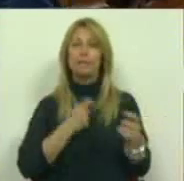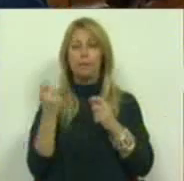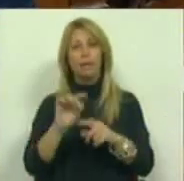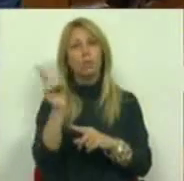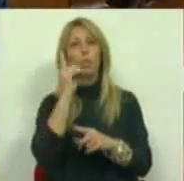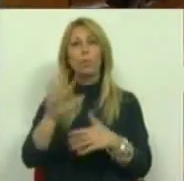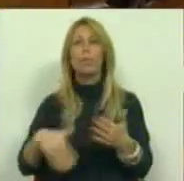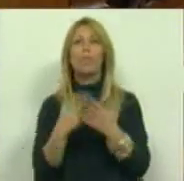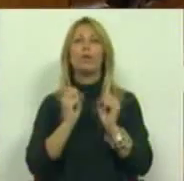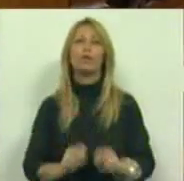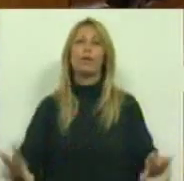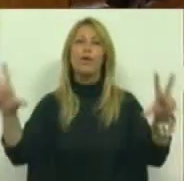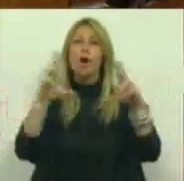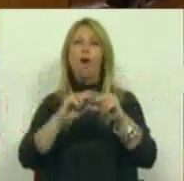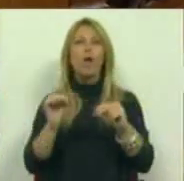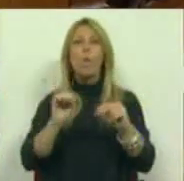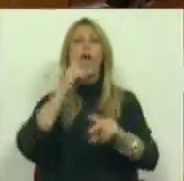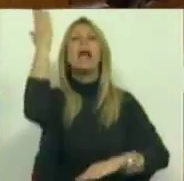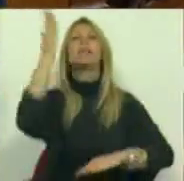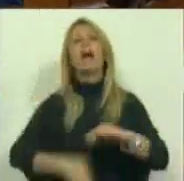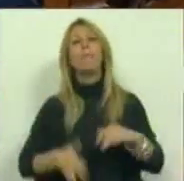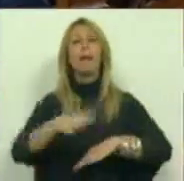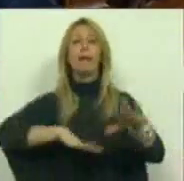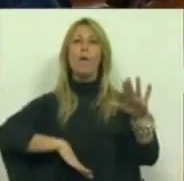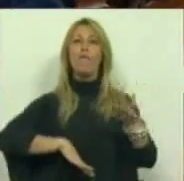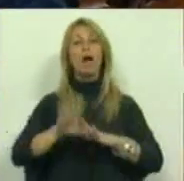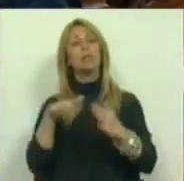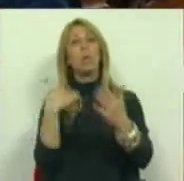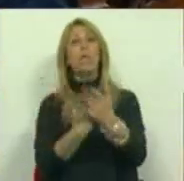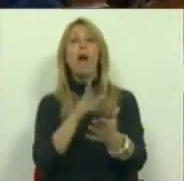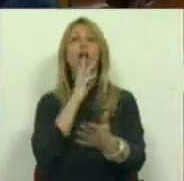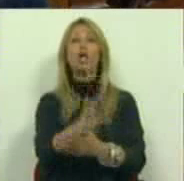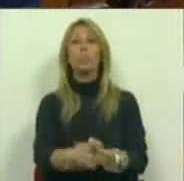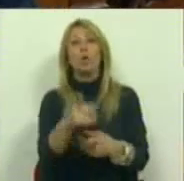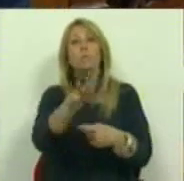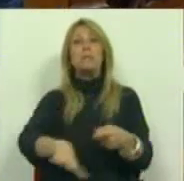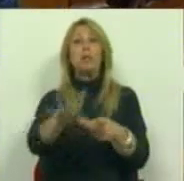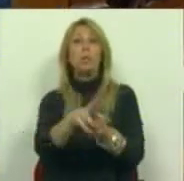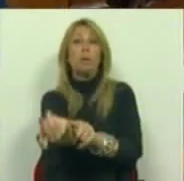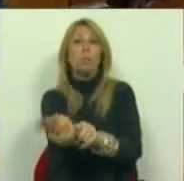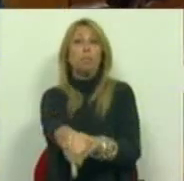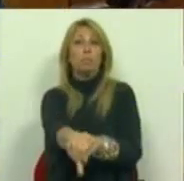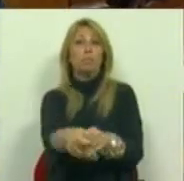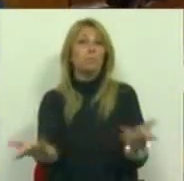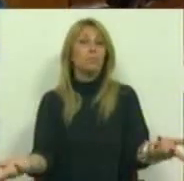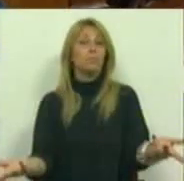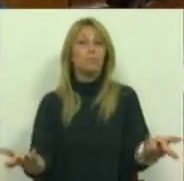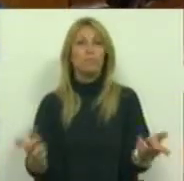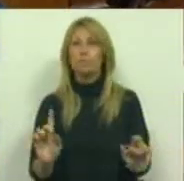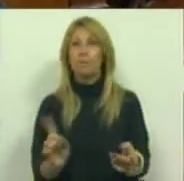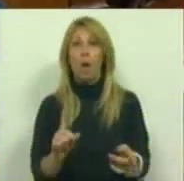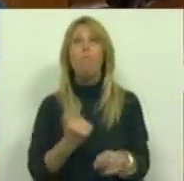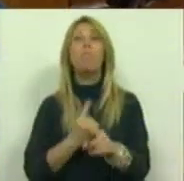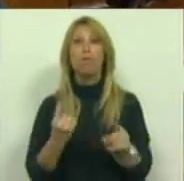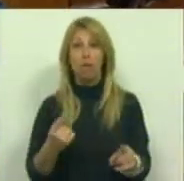não foram feitas agora de repente a correr para responder a um caso casuístico, mas sim porque nós consideramos que este é um